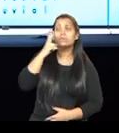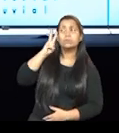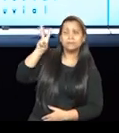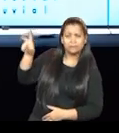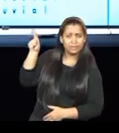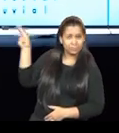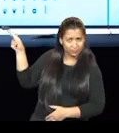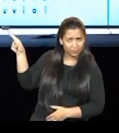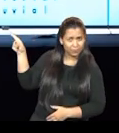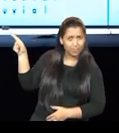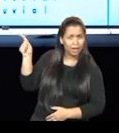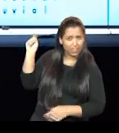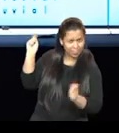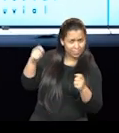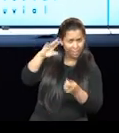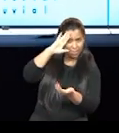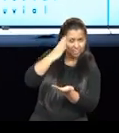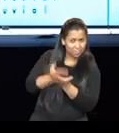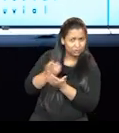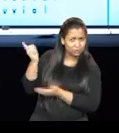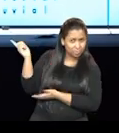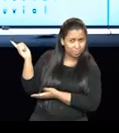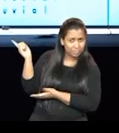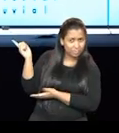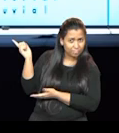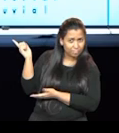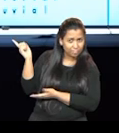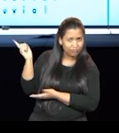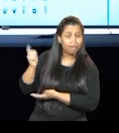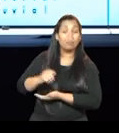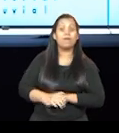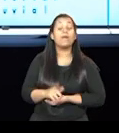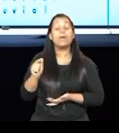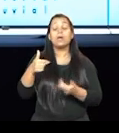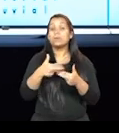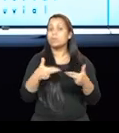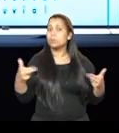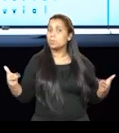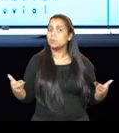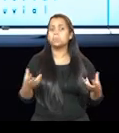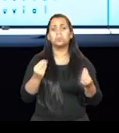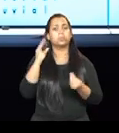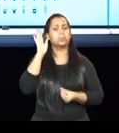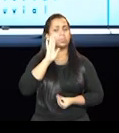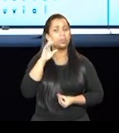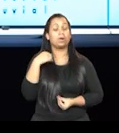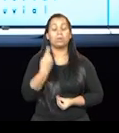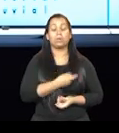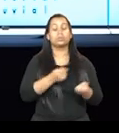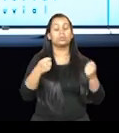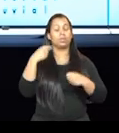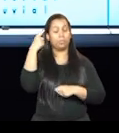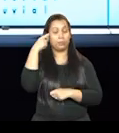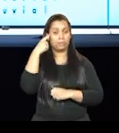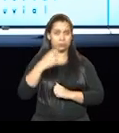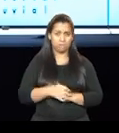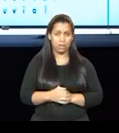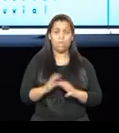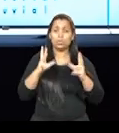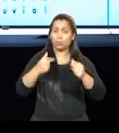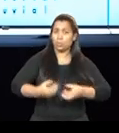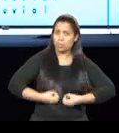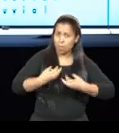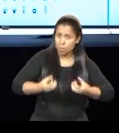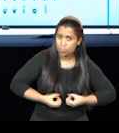formato, você acreditaria? Essa é uma coisa muito interessante para a gente pensar, porque nem todo